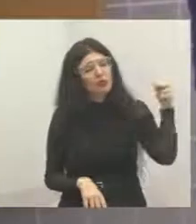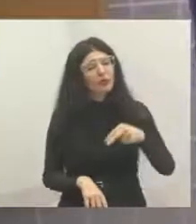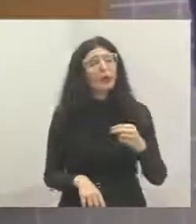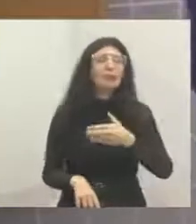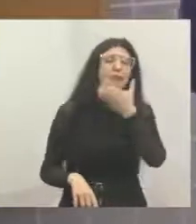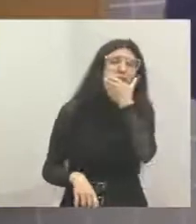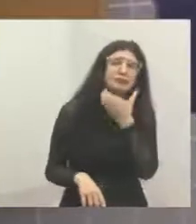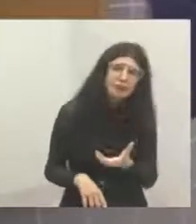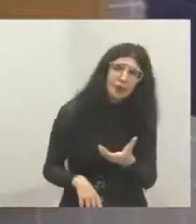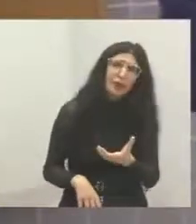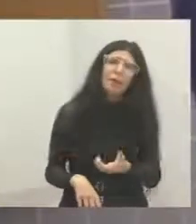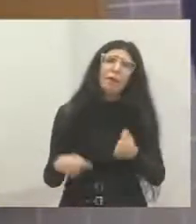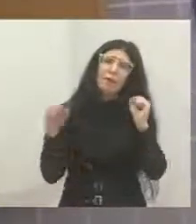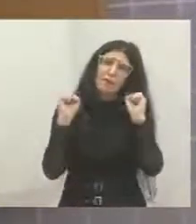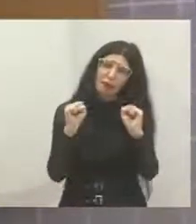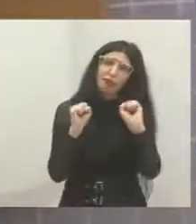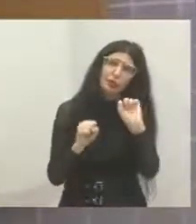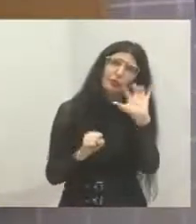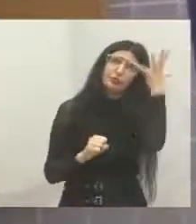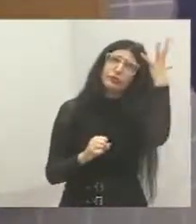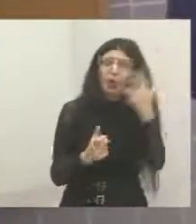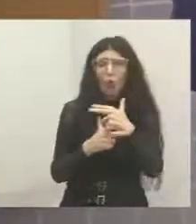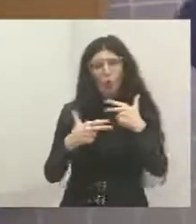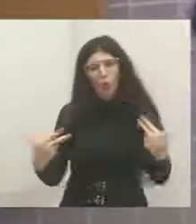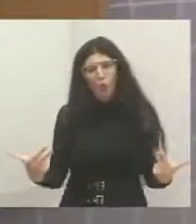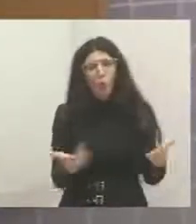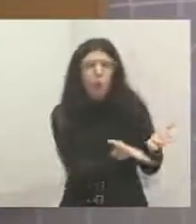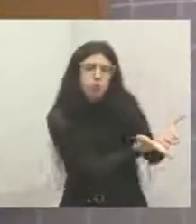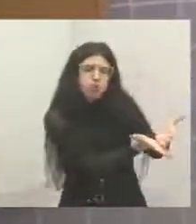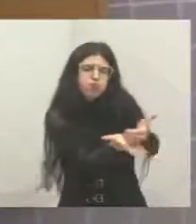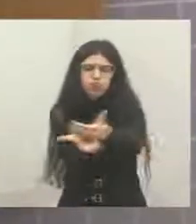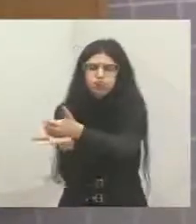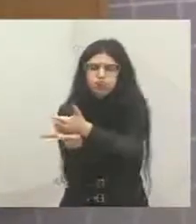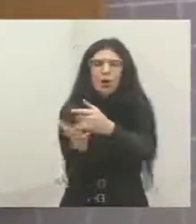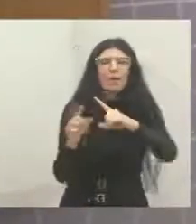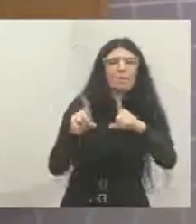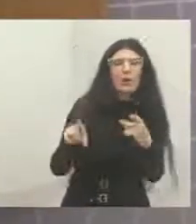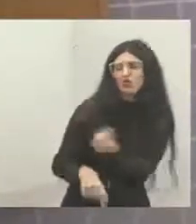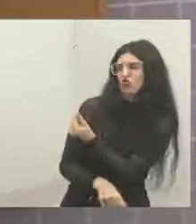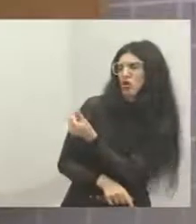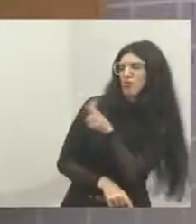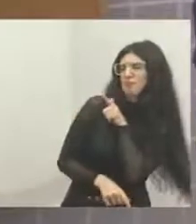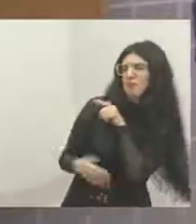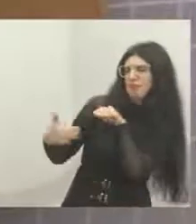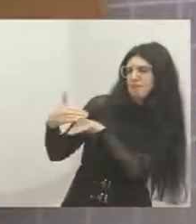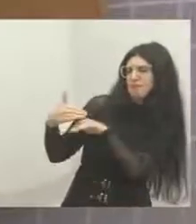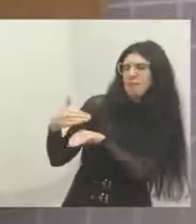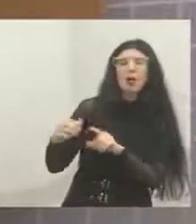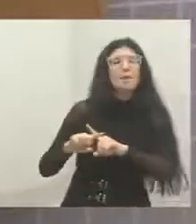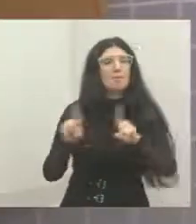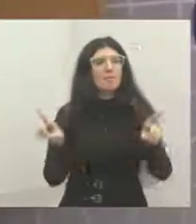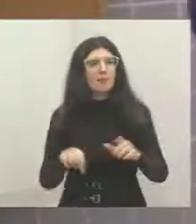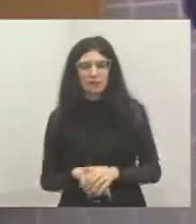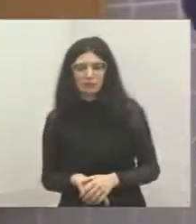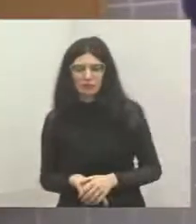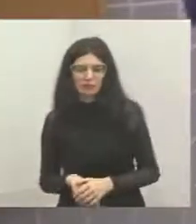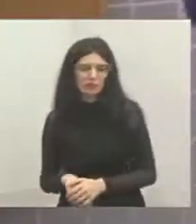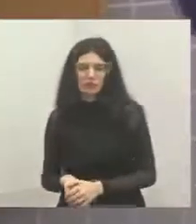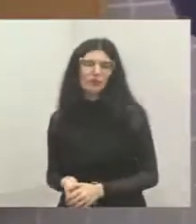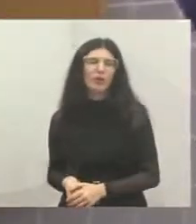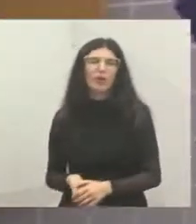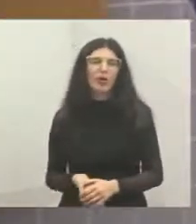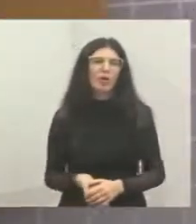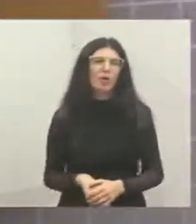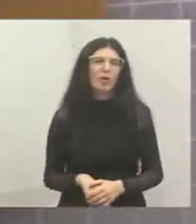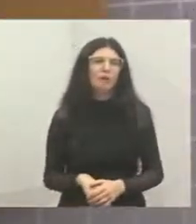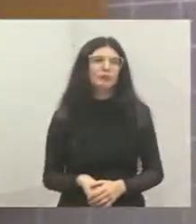arrecadação. Aí, uma vez que esse dinheiro está na conta, mas você não colocou no orçamento, não tem problema. Esse valor, ele